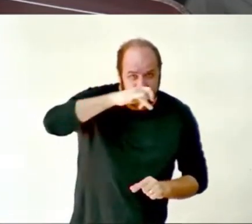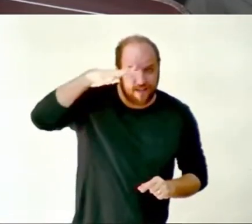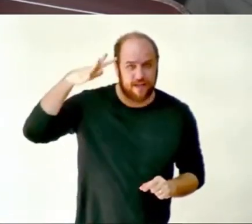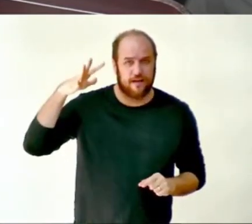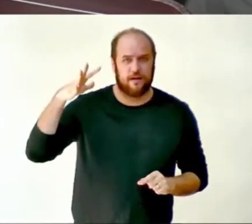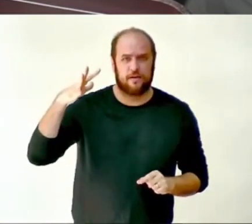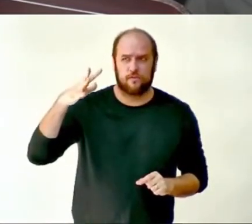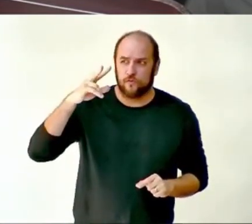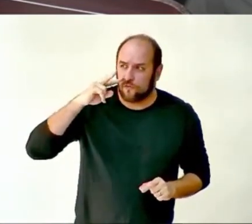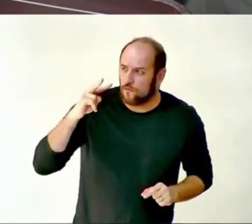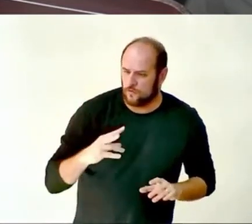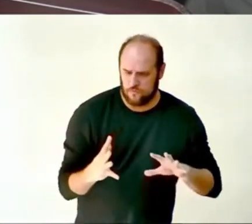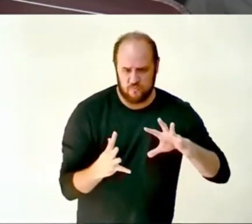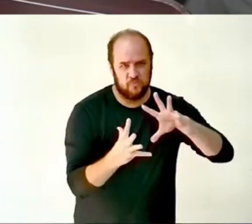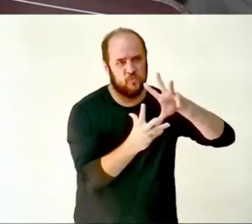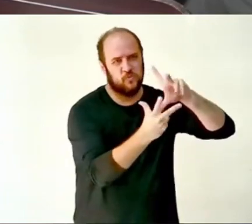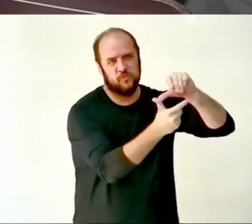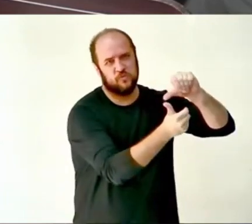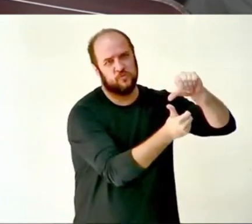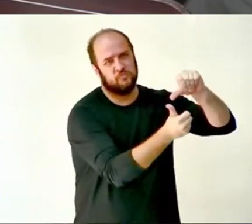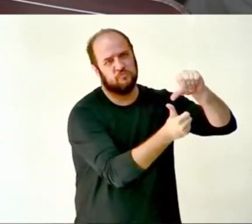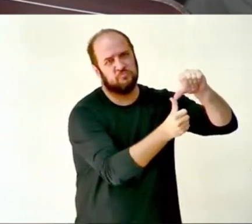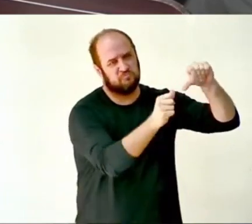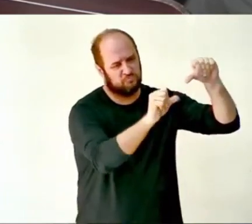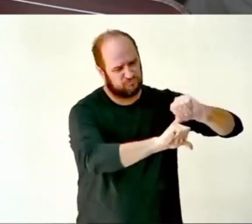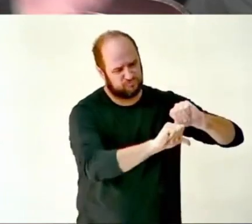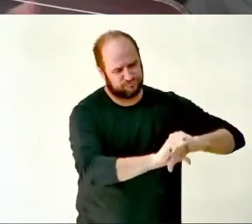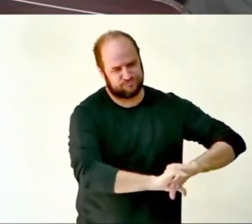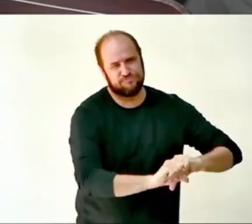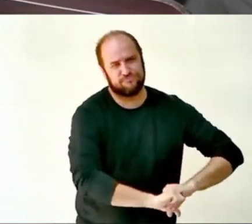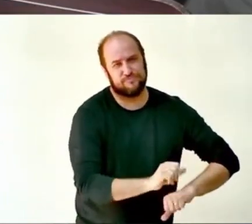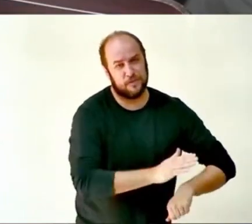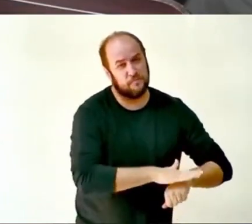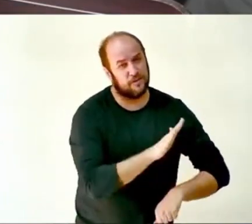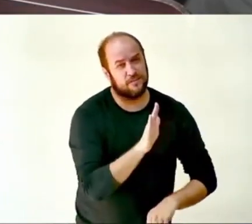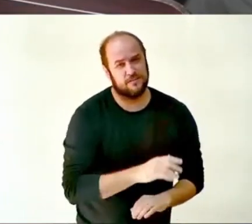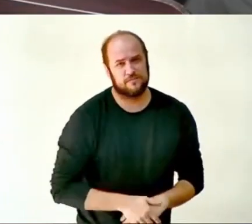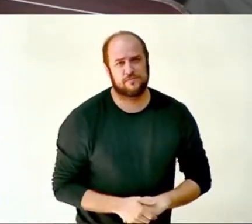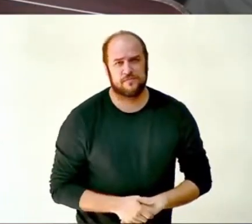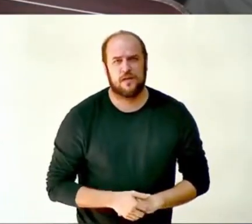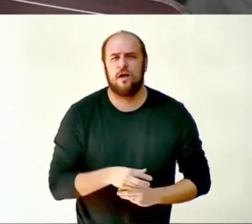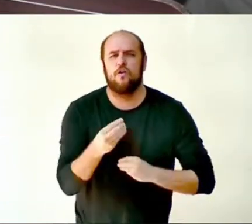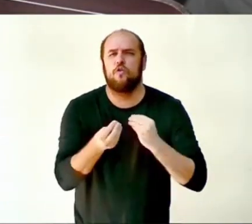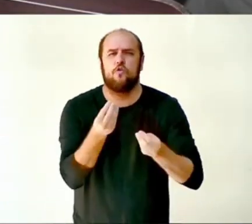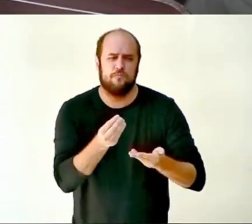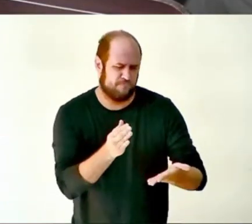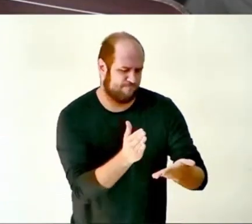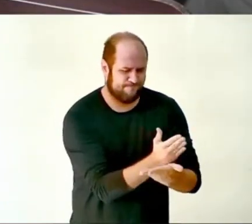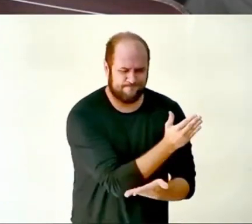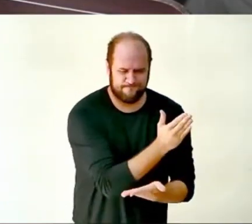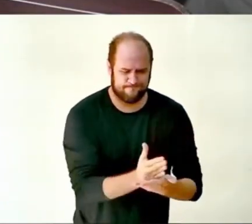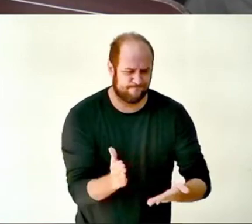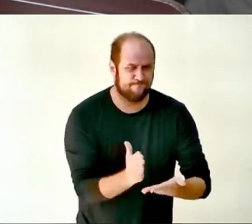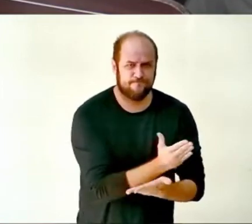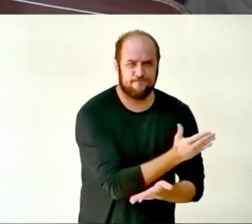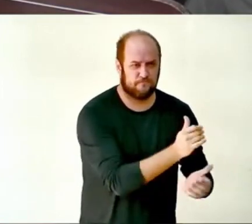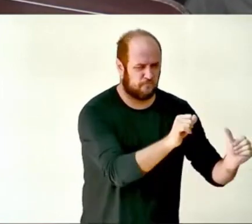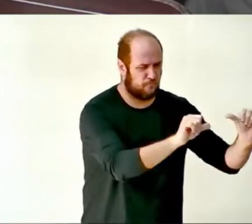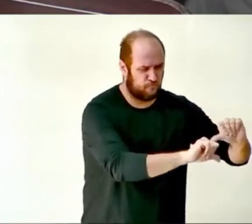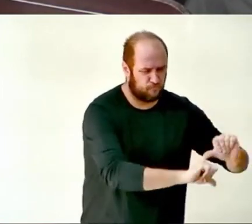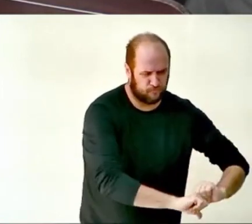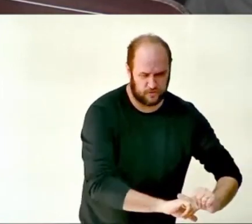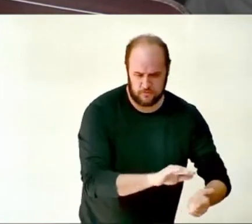mais. O que separa este mundo decadente dos cristãos? Sua